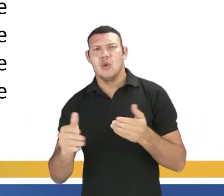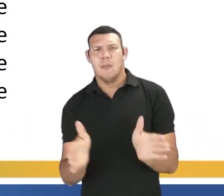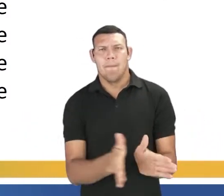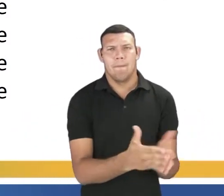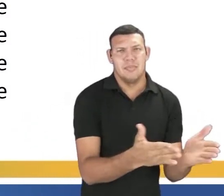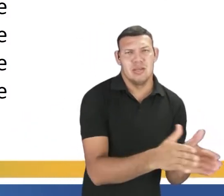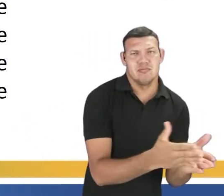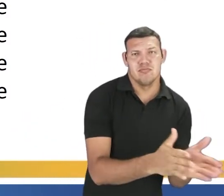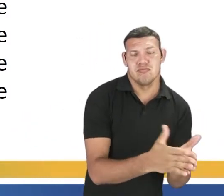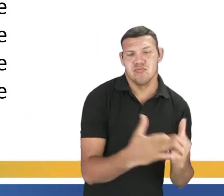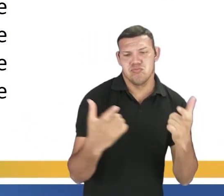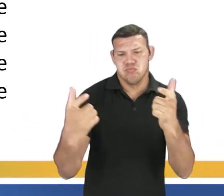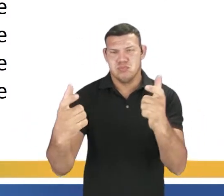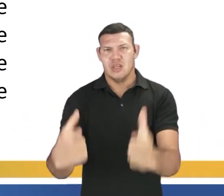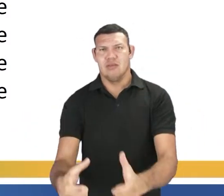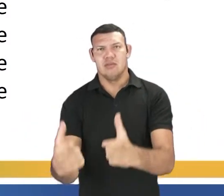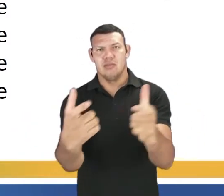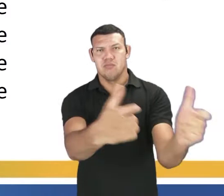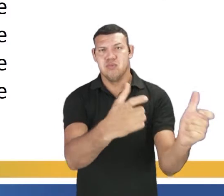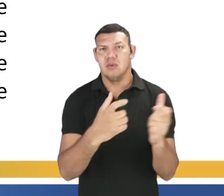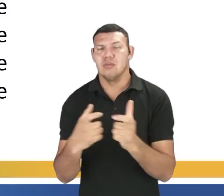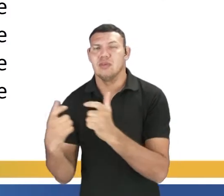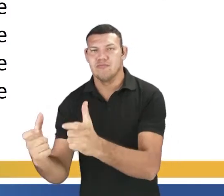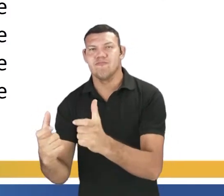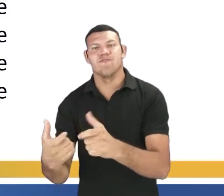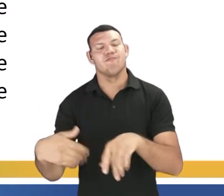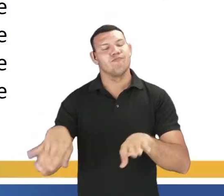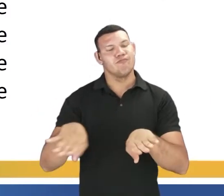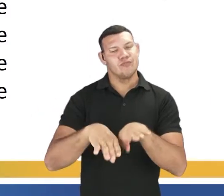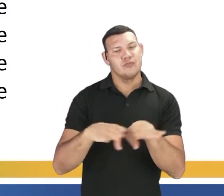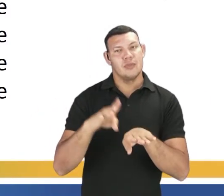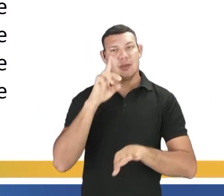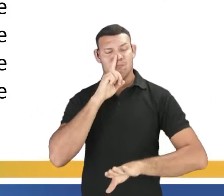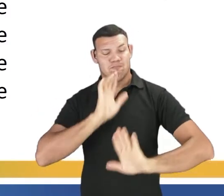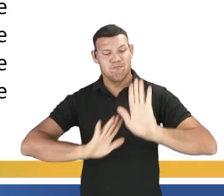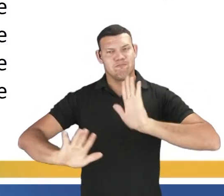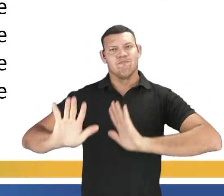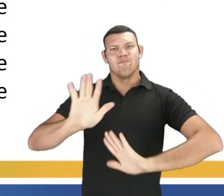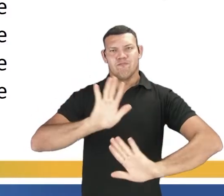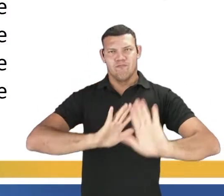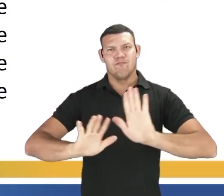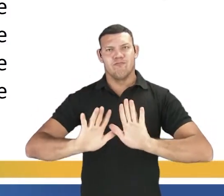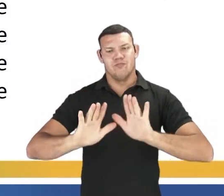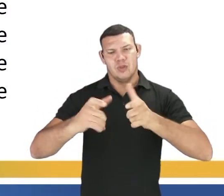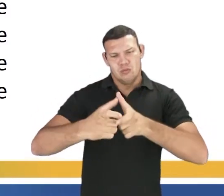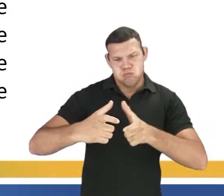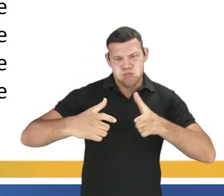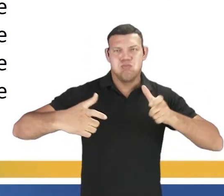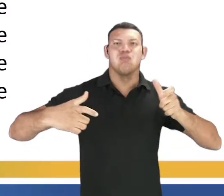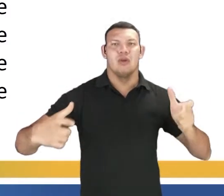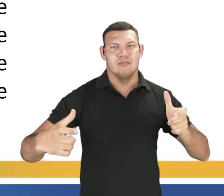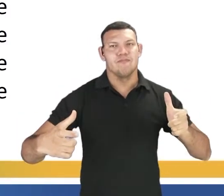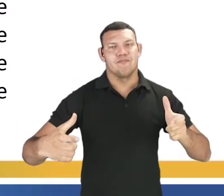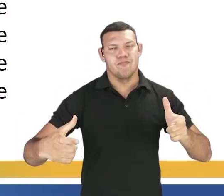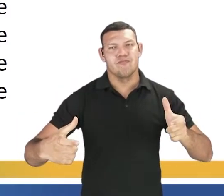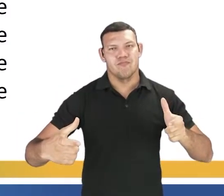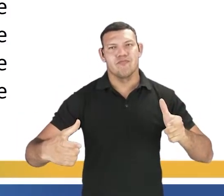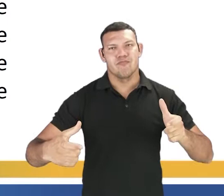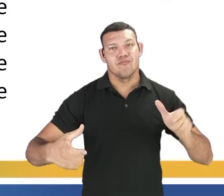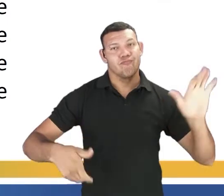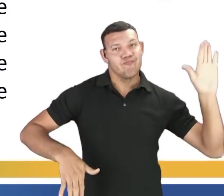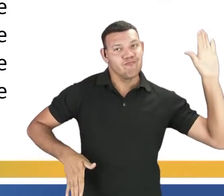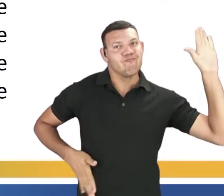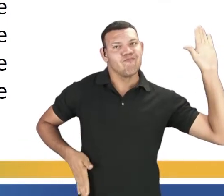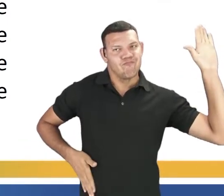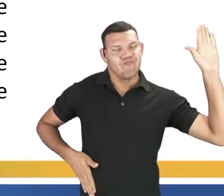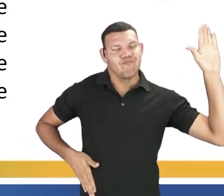sem condições e, em vários casos, área de risco. Isso provoca a expansão de casas precárias e bairros marginalizados.